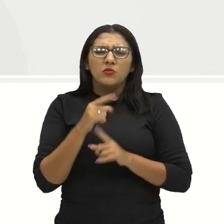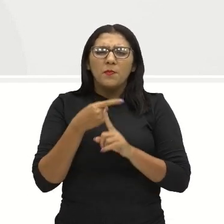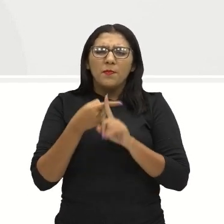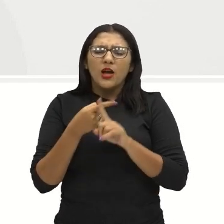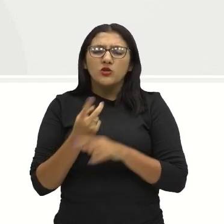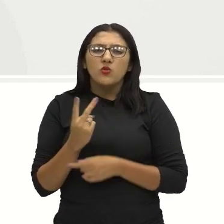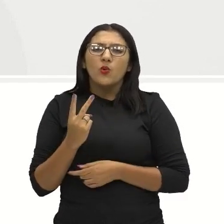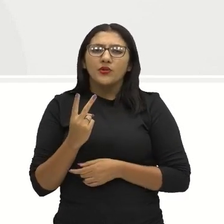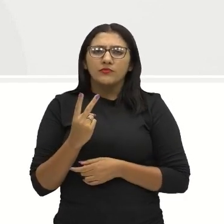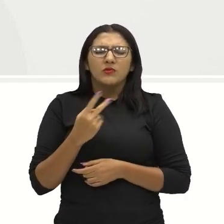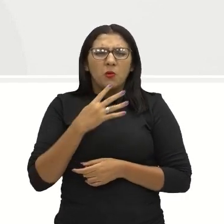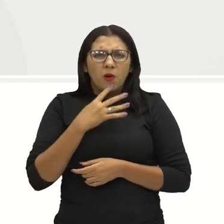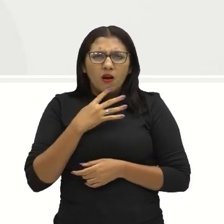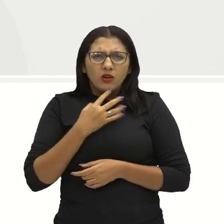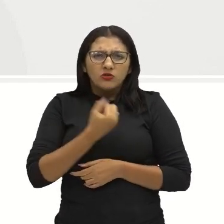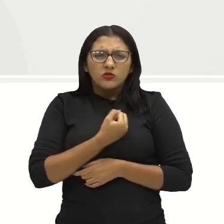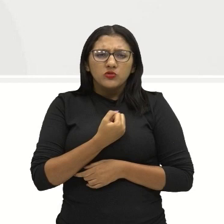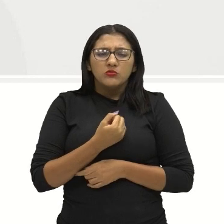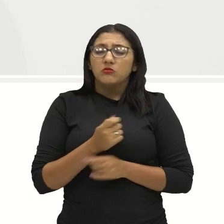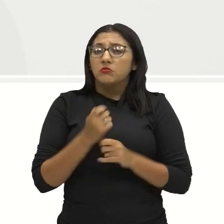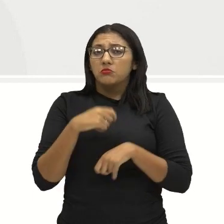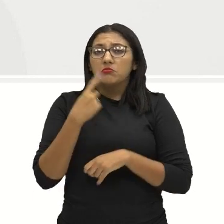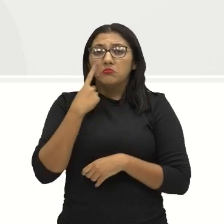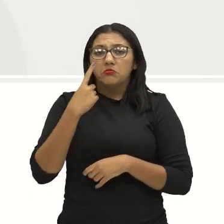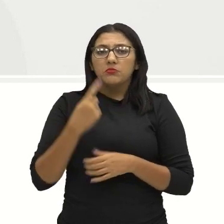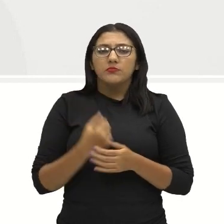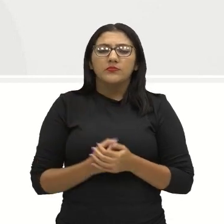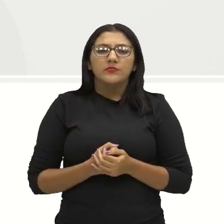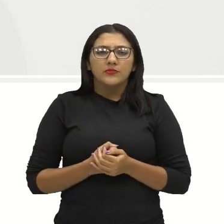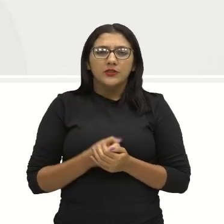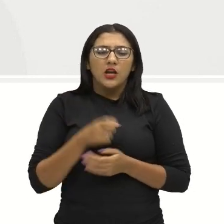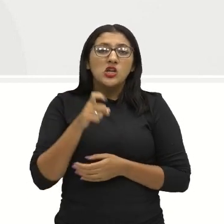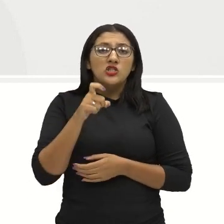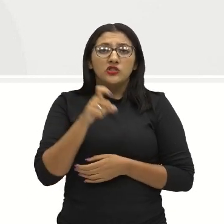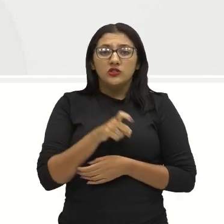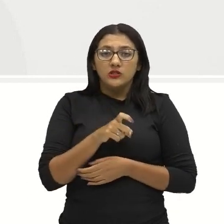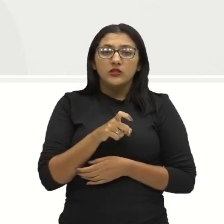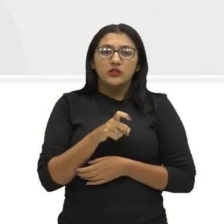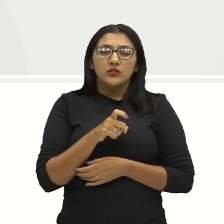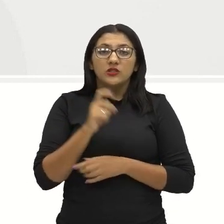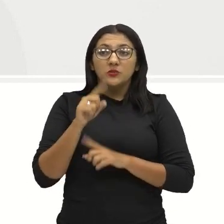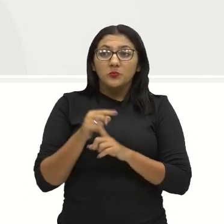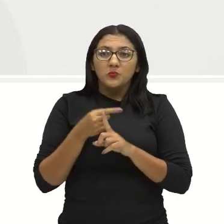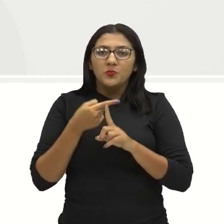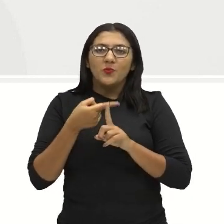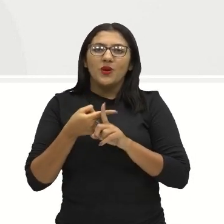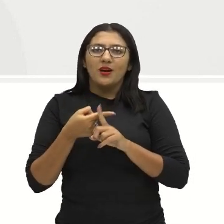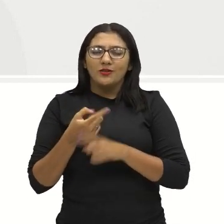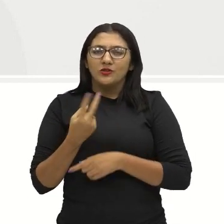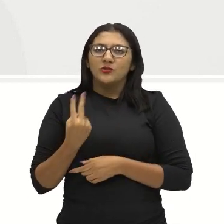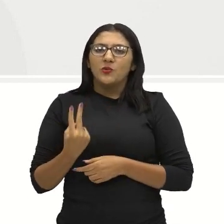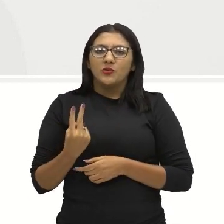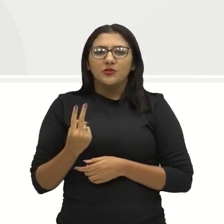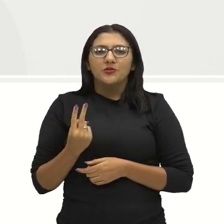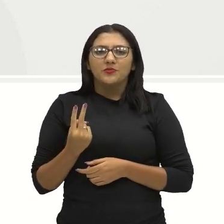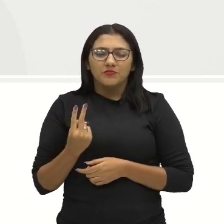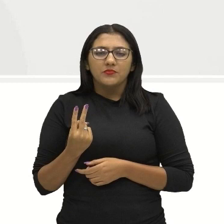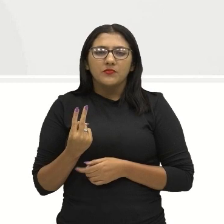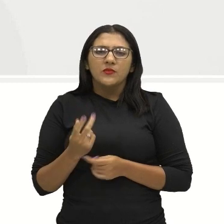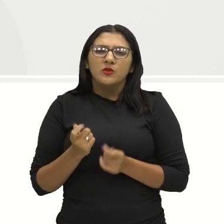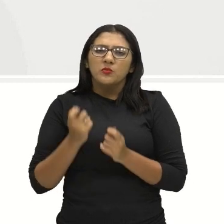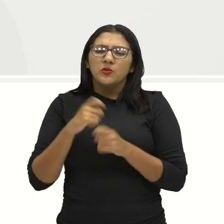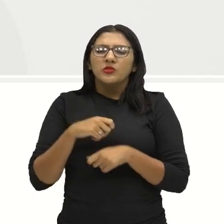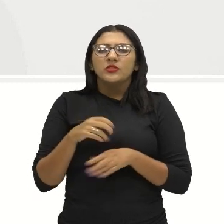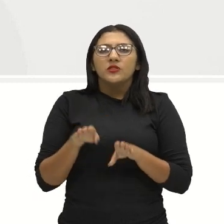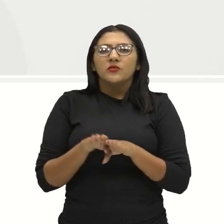número? Não. Então pode ser x, que significa um número qualquer, mais 2. Poderia ser